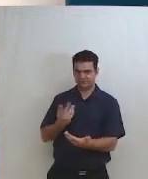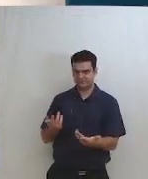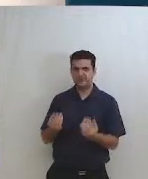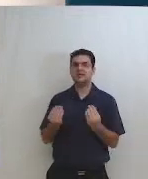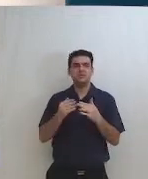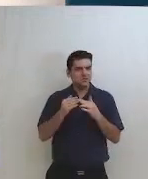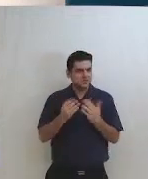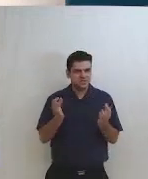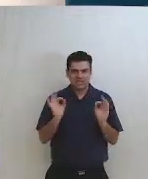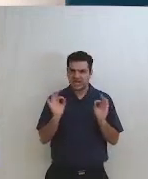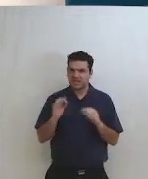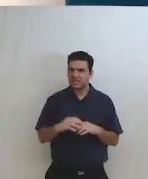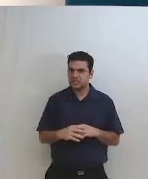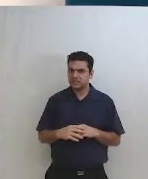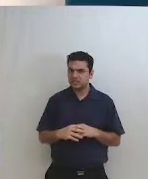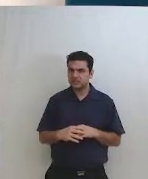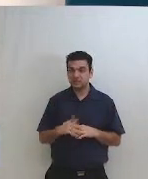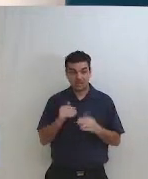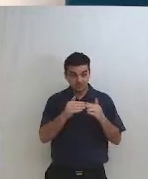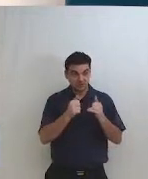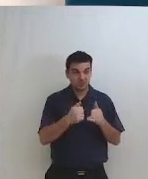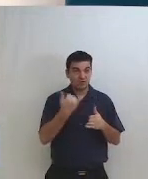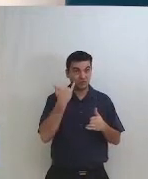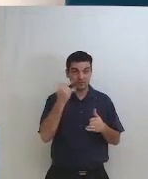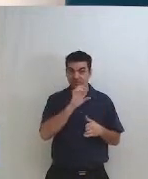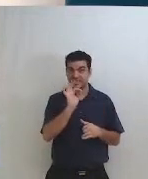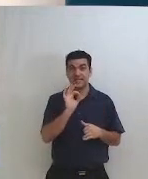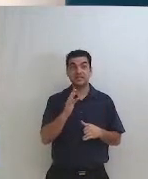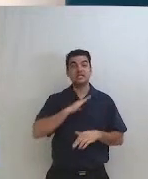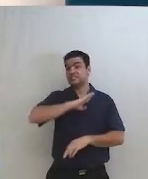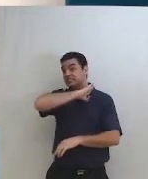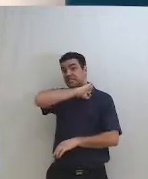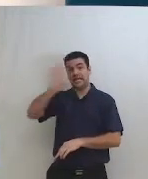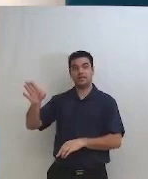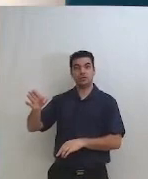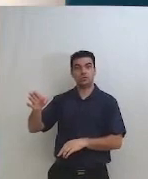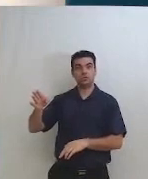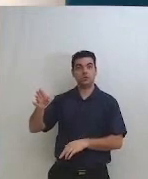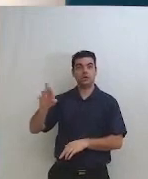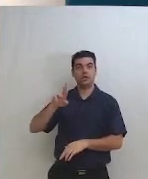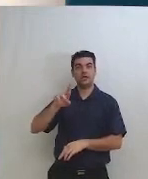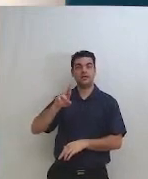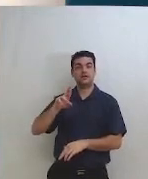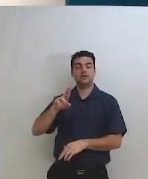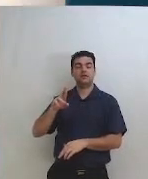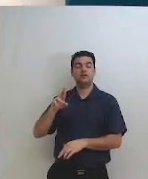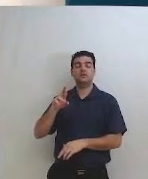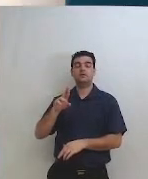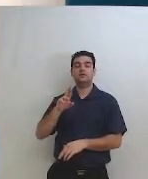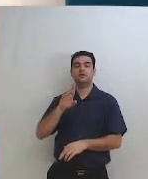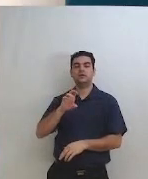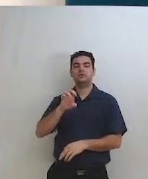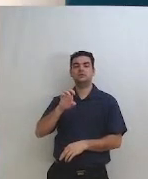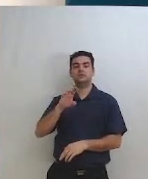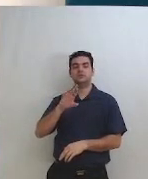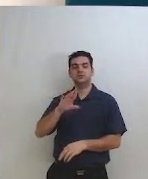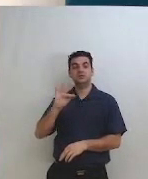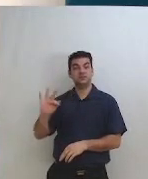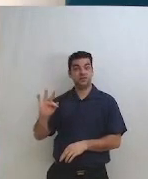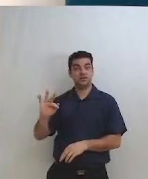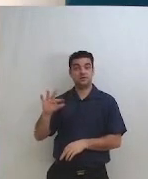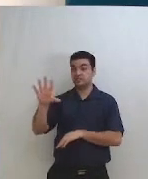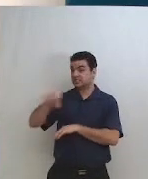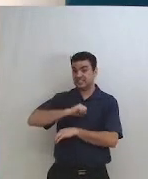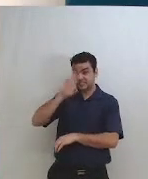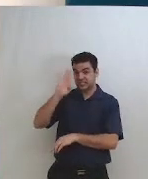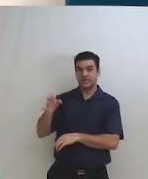juízo de primeira instância e requisita diretamente a Receita Federal. A defesa impugna isso em primeira instância, que é